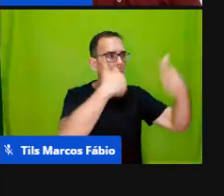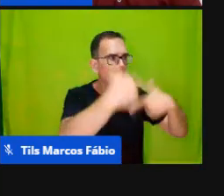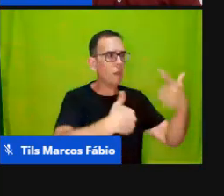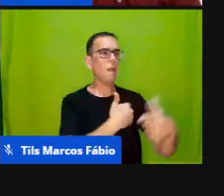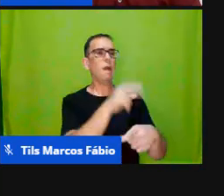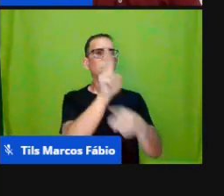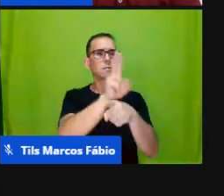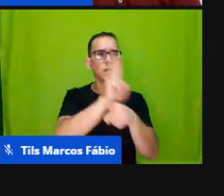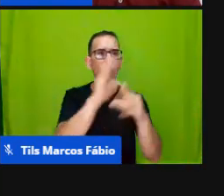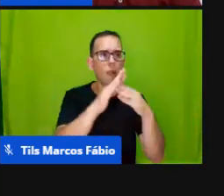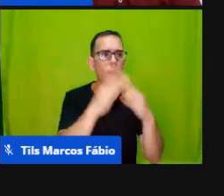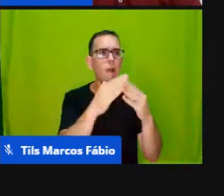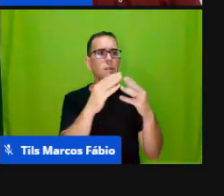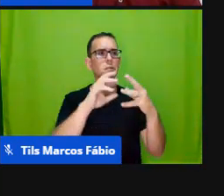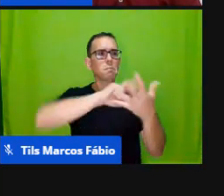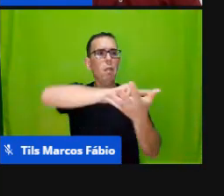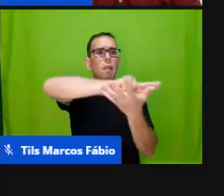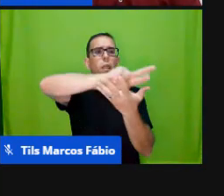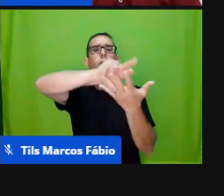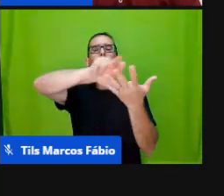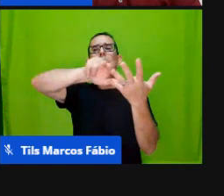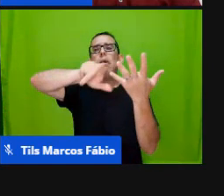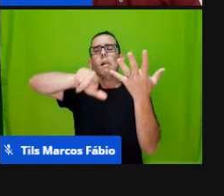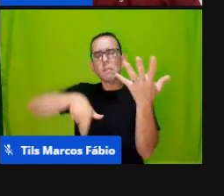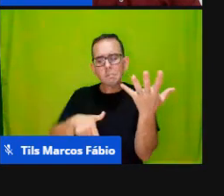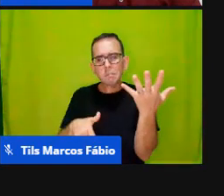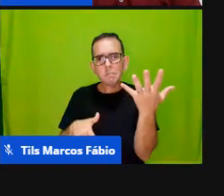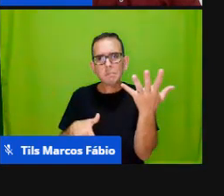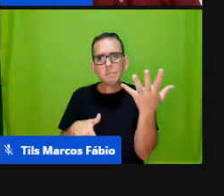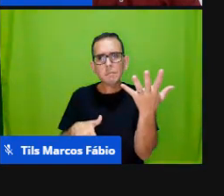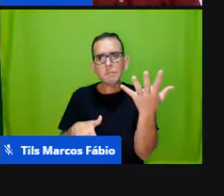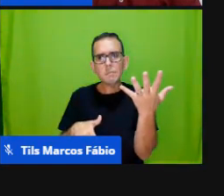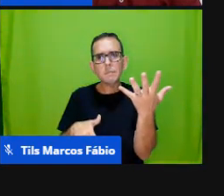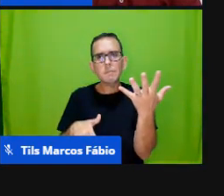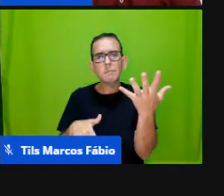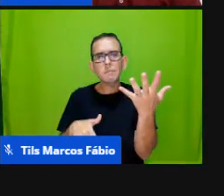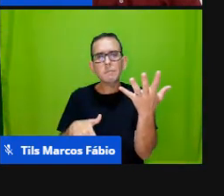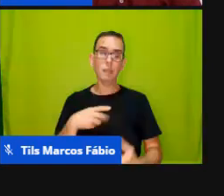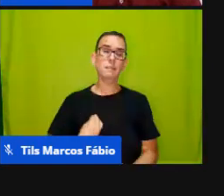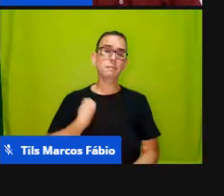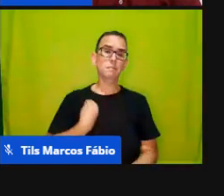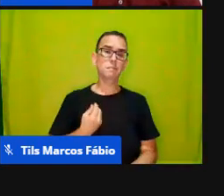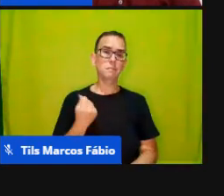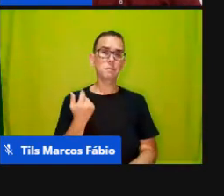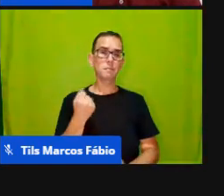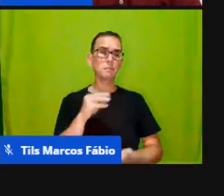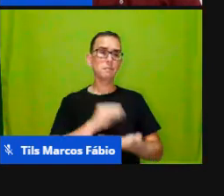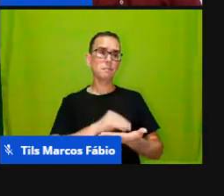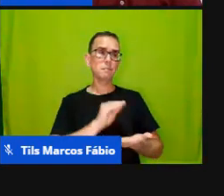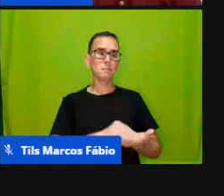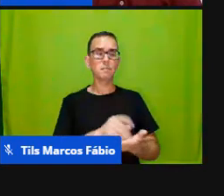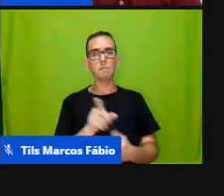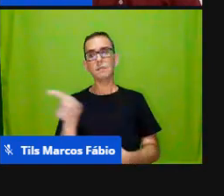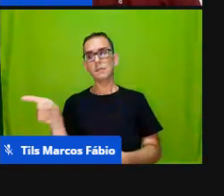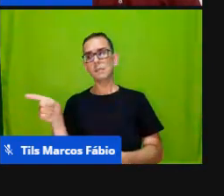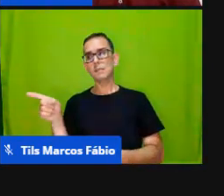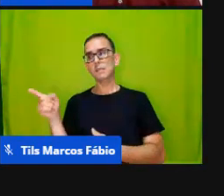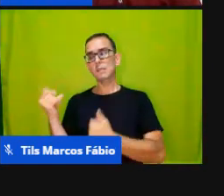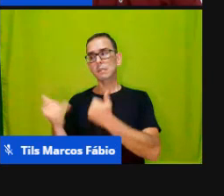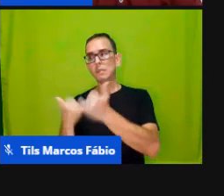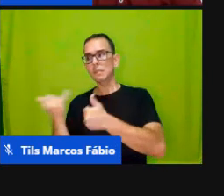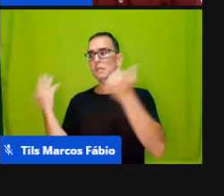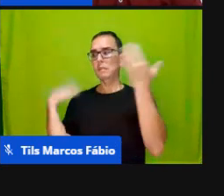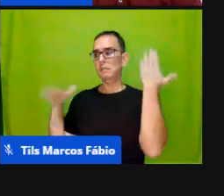faz uma opção por ter que ganhar a vida da falta do esporte, da falta do lazer, da